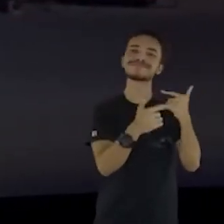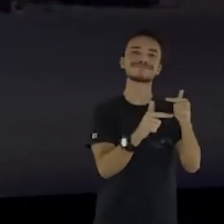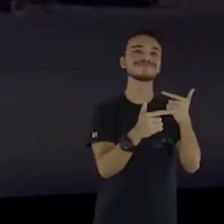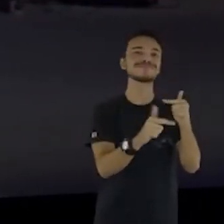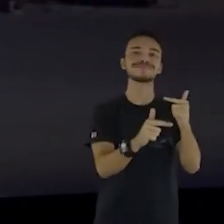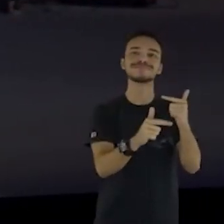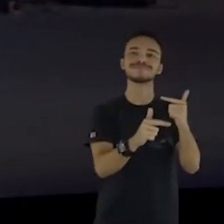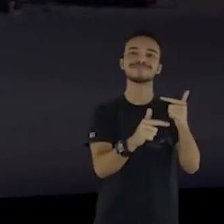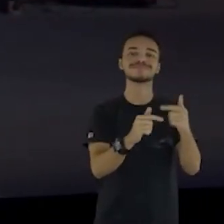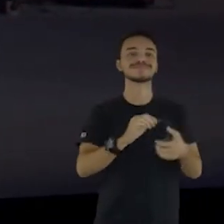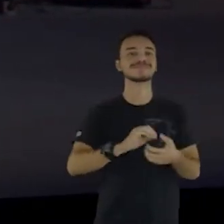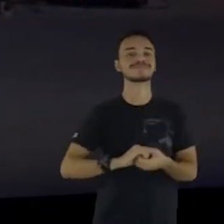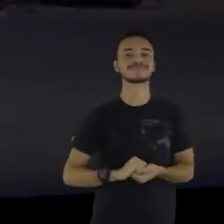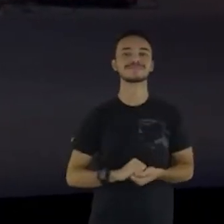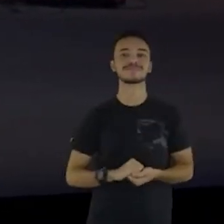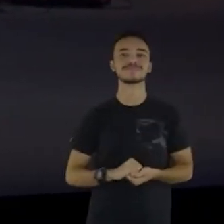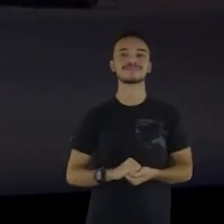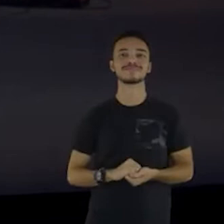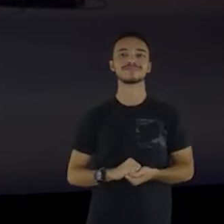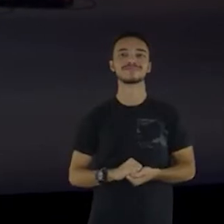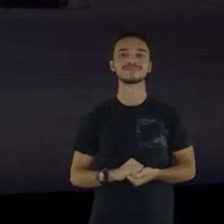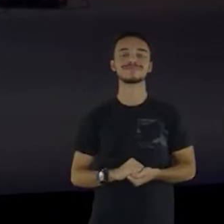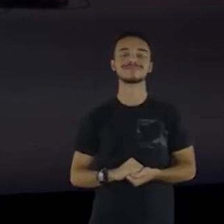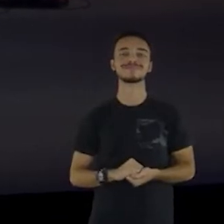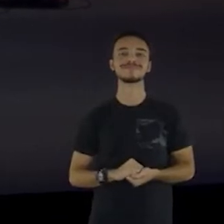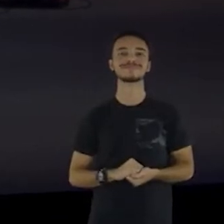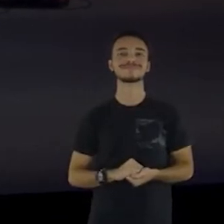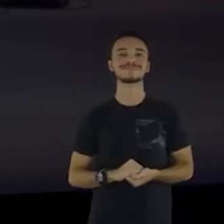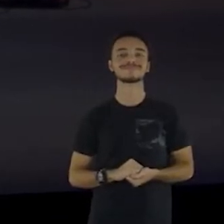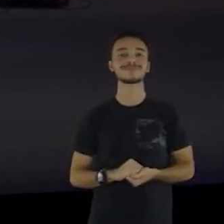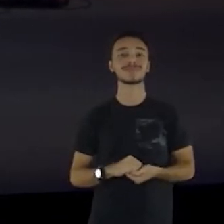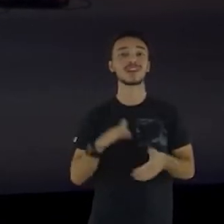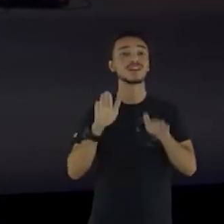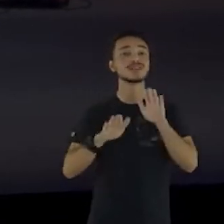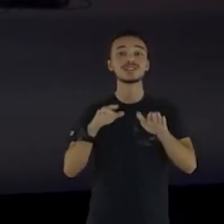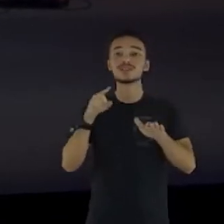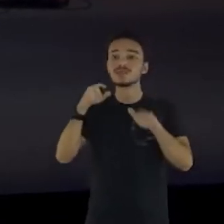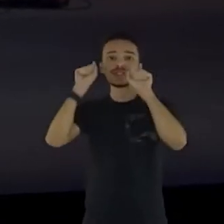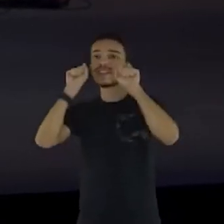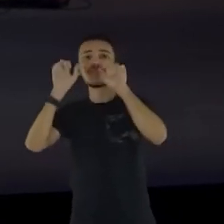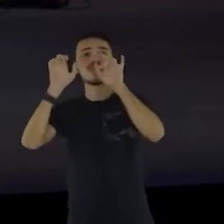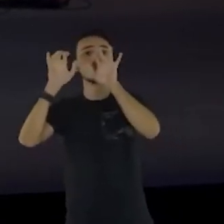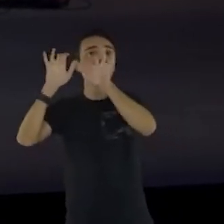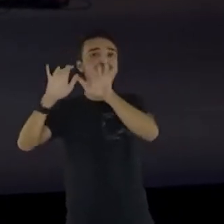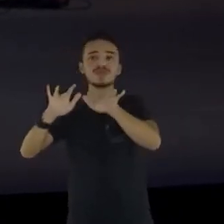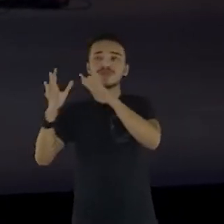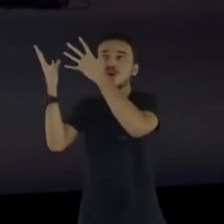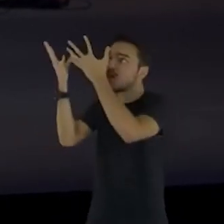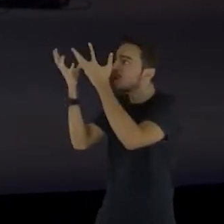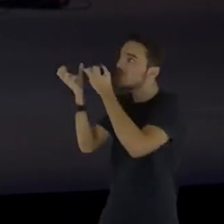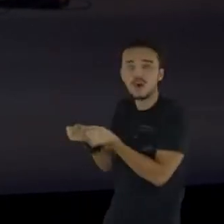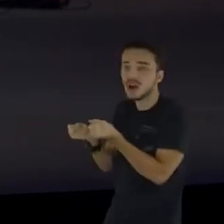Talvez você não está sendo um, ou melhor, talvez você não está recebendo a bênção, porque você